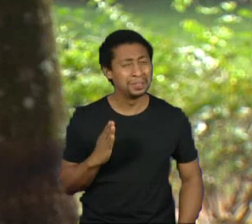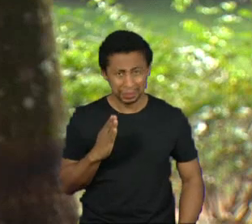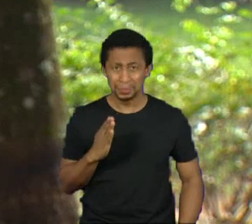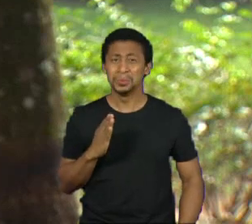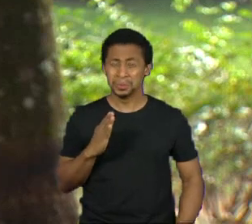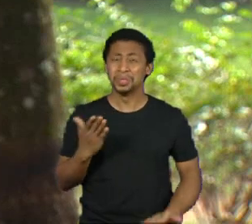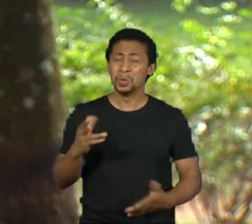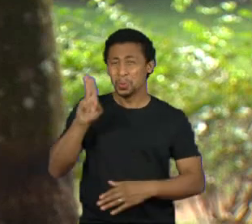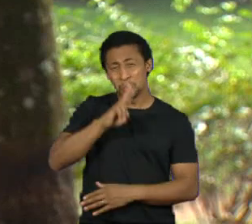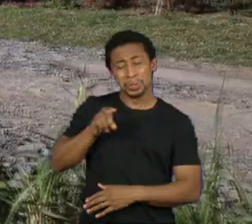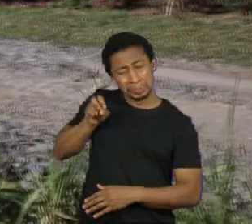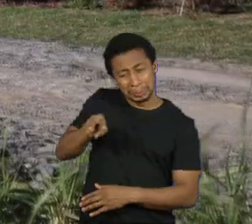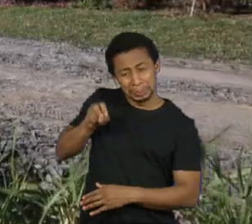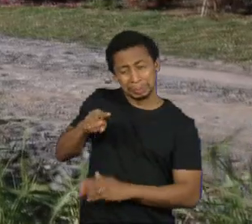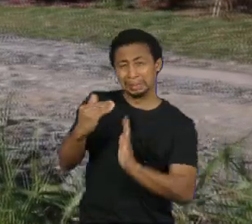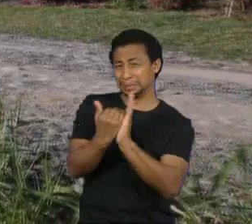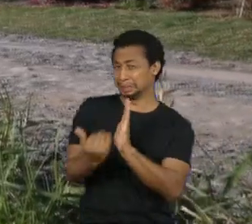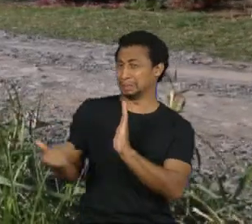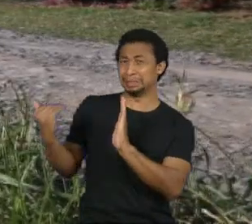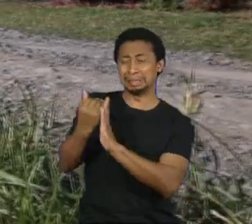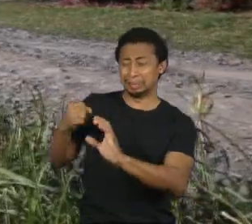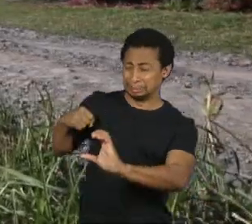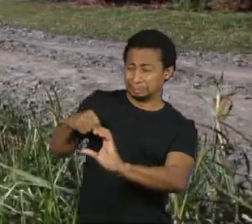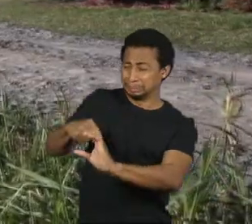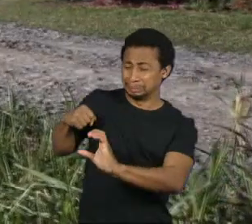consome pesticidas.